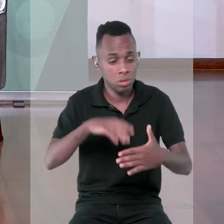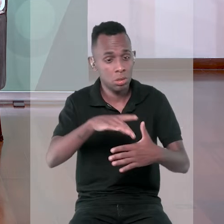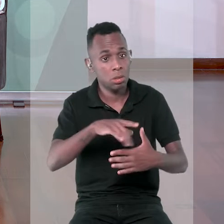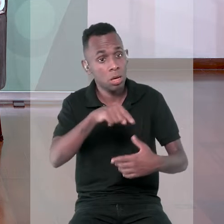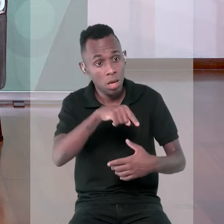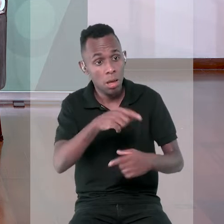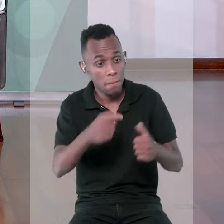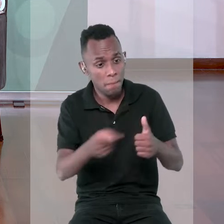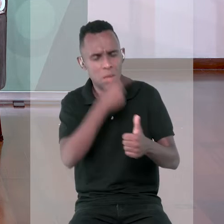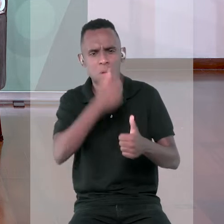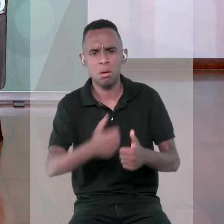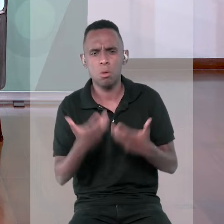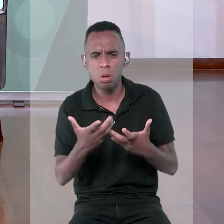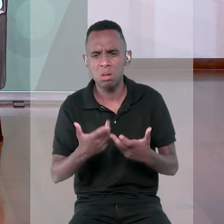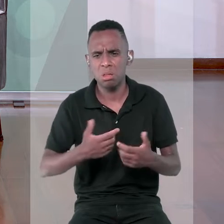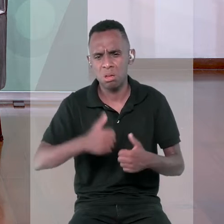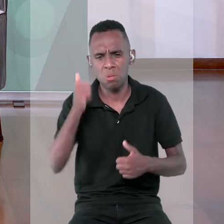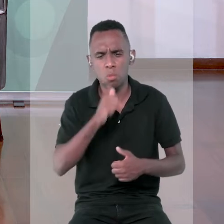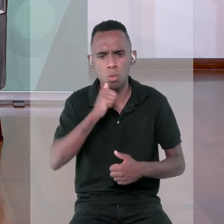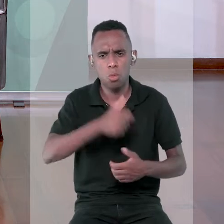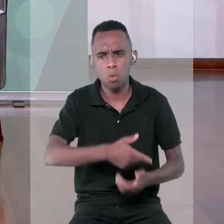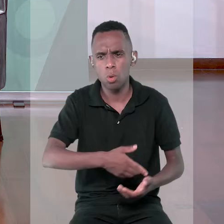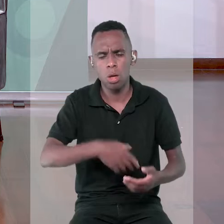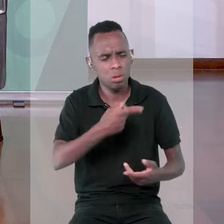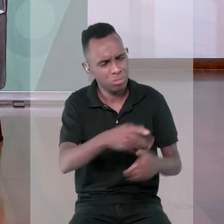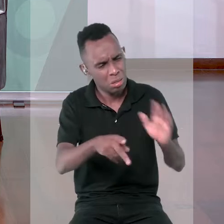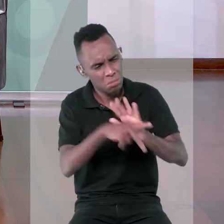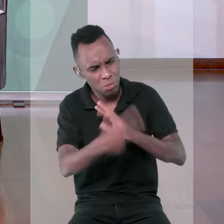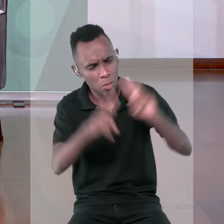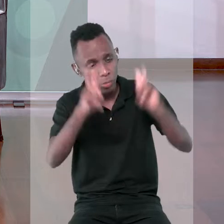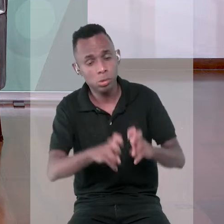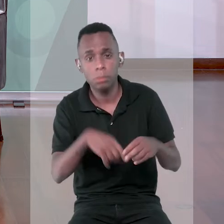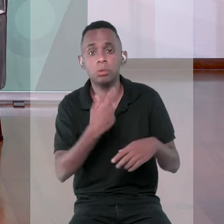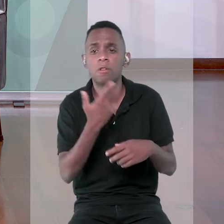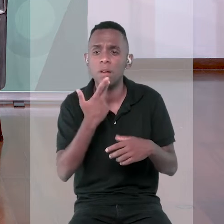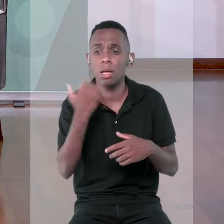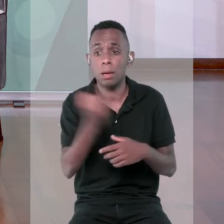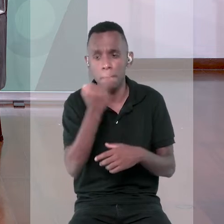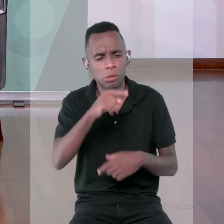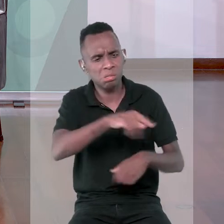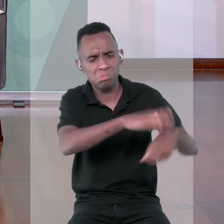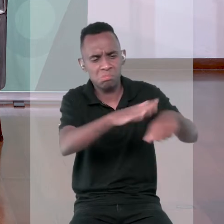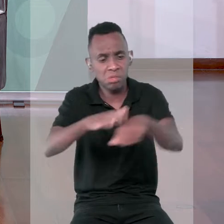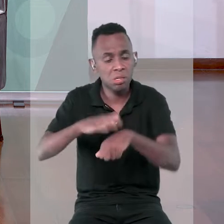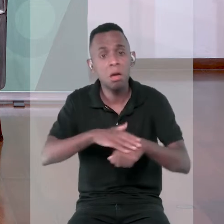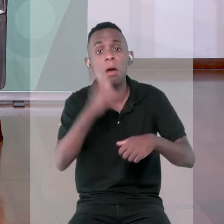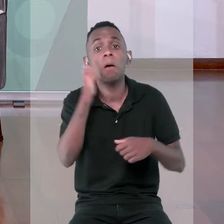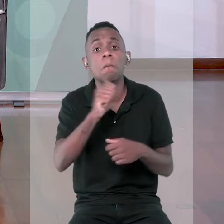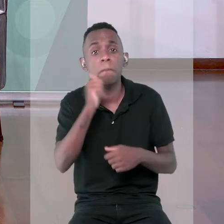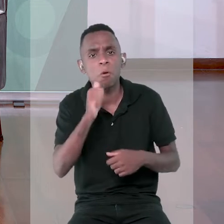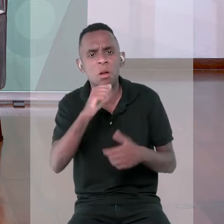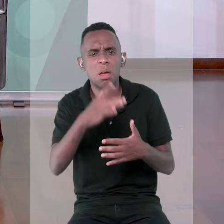eu queria ir pelas guerreiras das armas. Eu falei assim, não, de transgressor, já que vamos para as transgressoras, vamos para aquelas, as